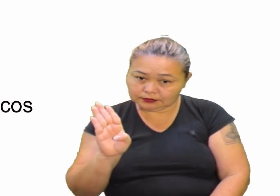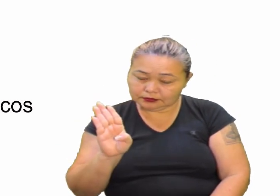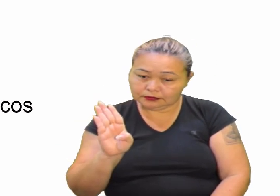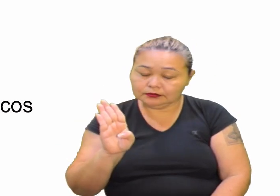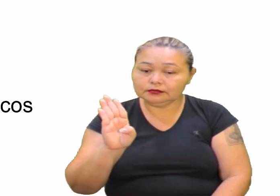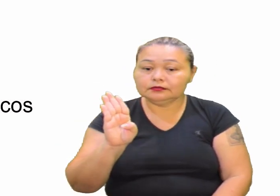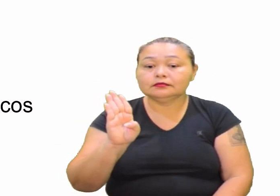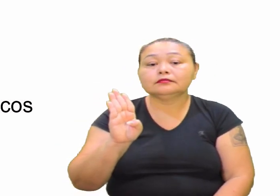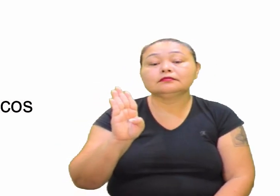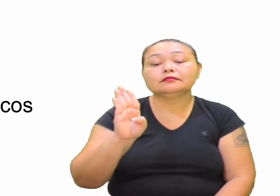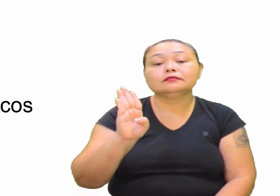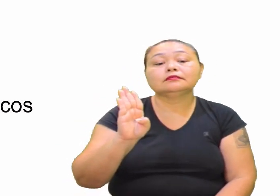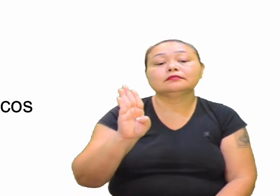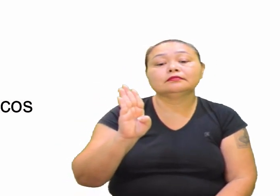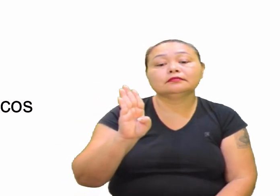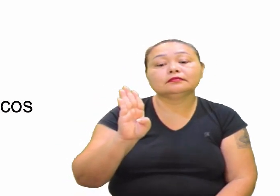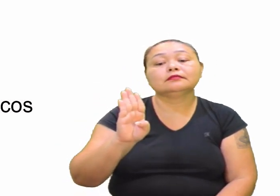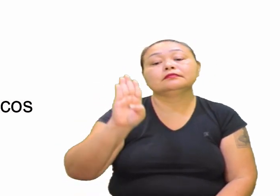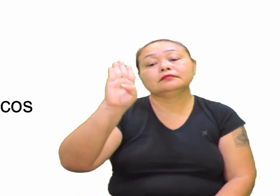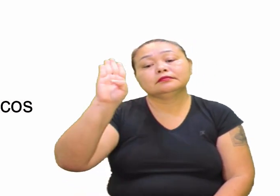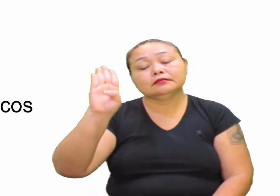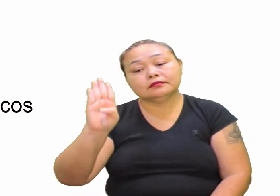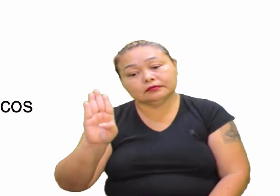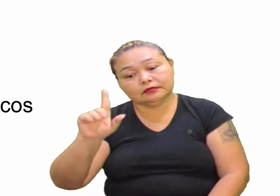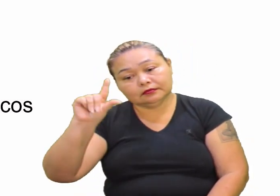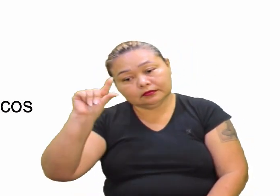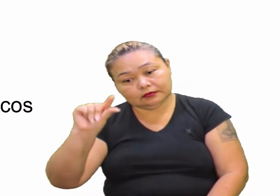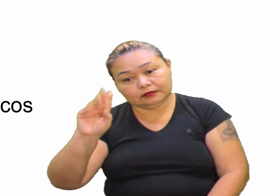para quem, professor? E B.